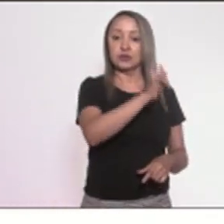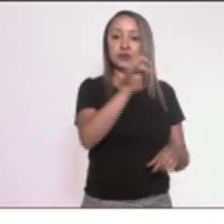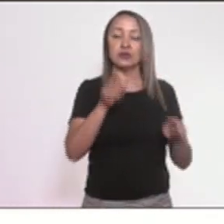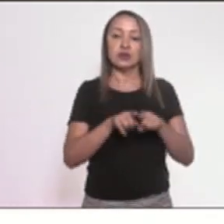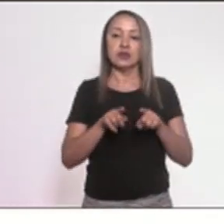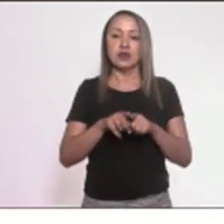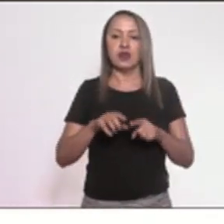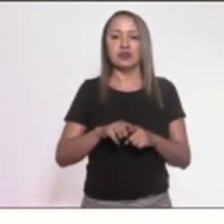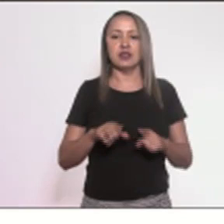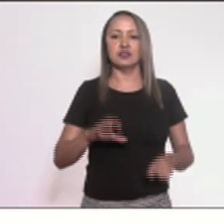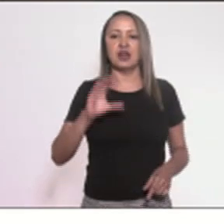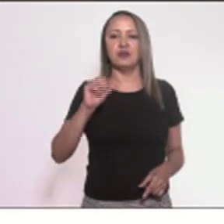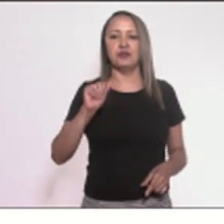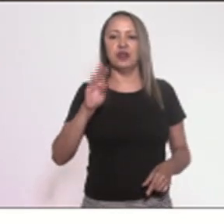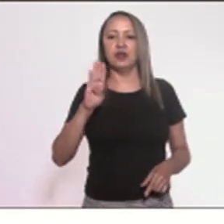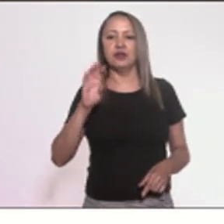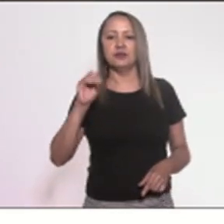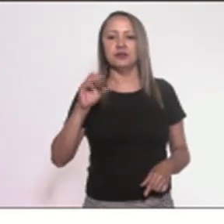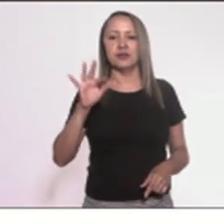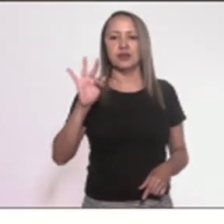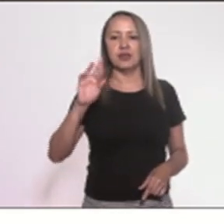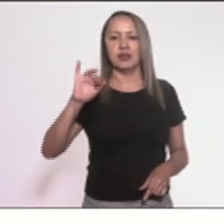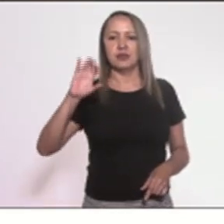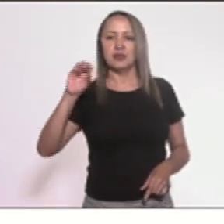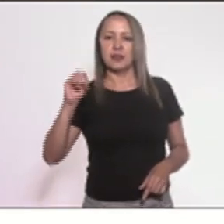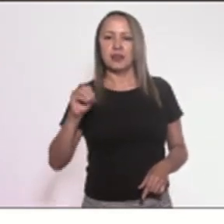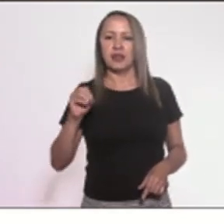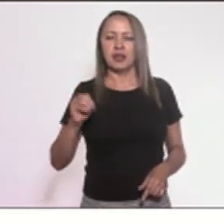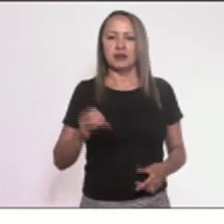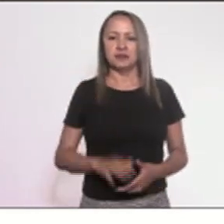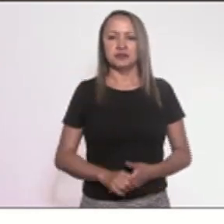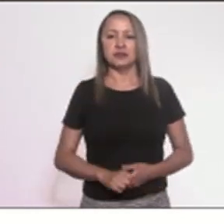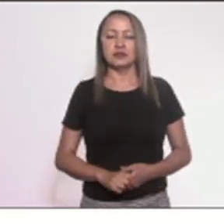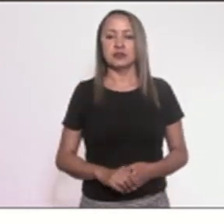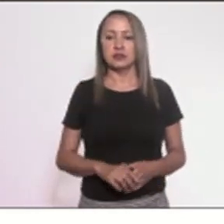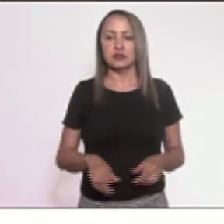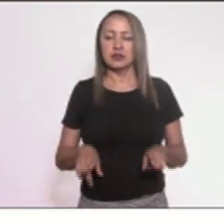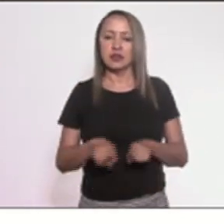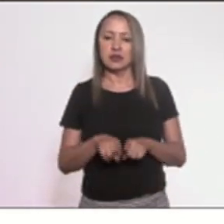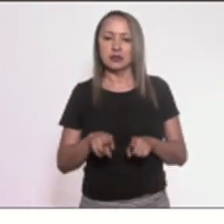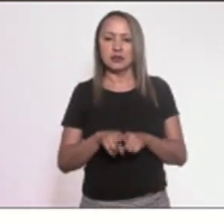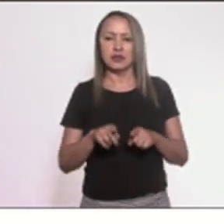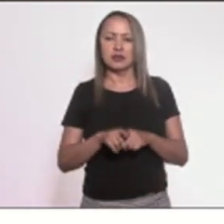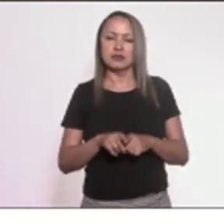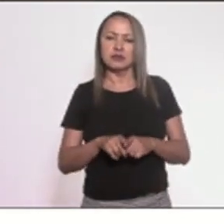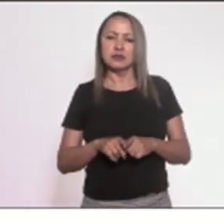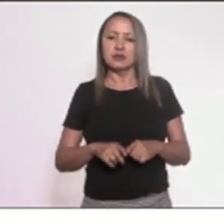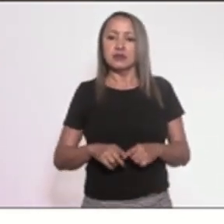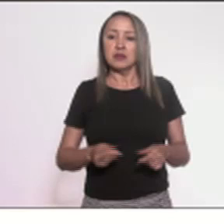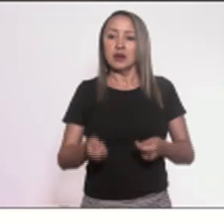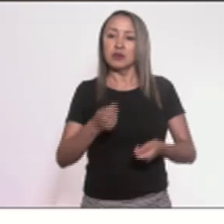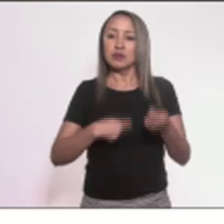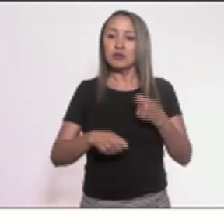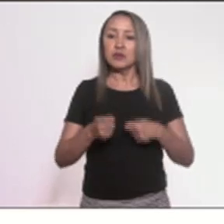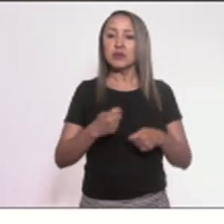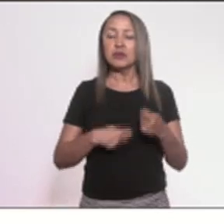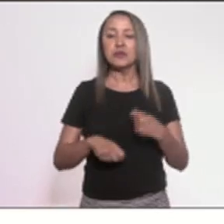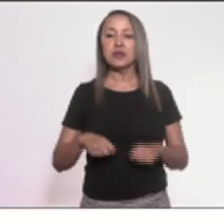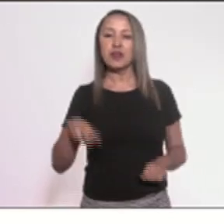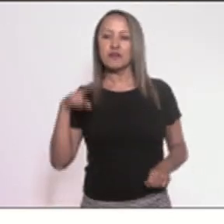Cabo Frio, uma malha rodoviária em São Pedro da Aldeia, uma sinergia econômica muito